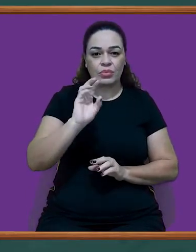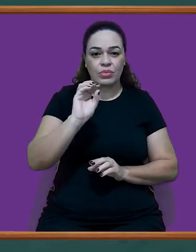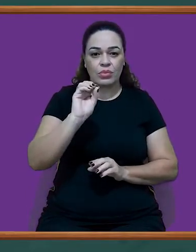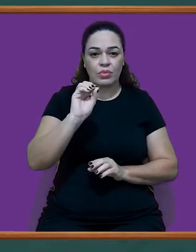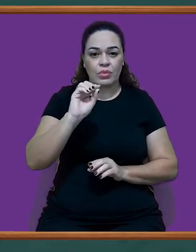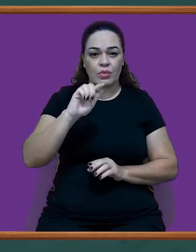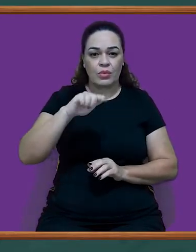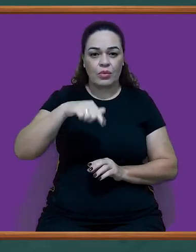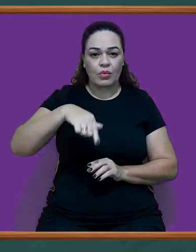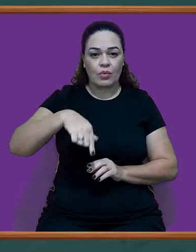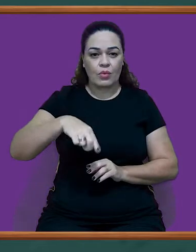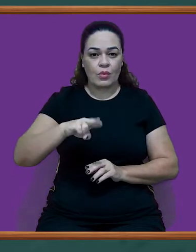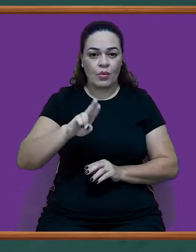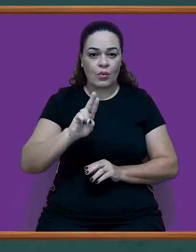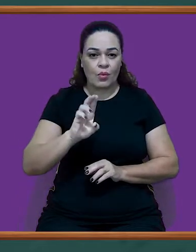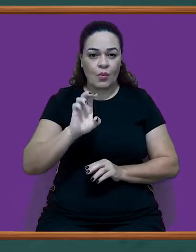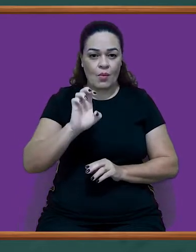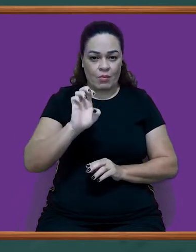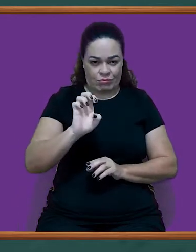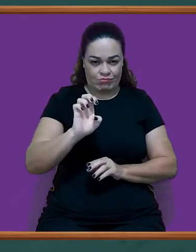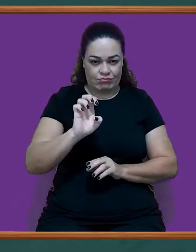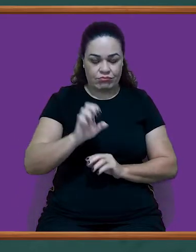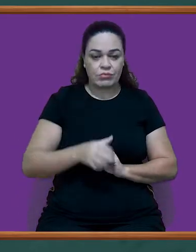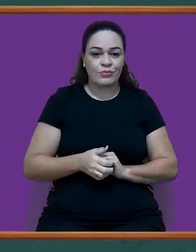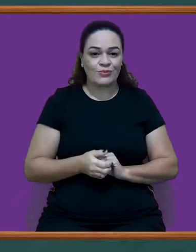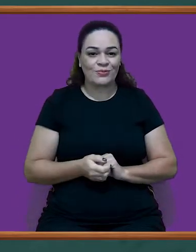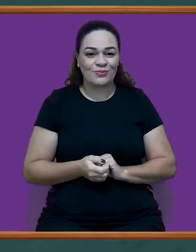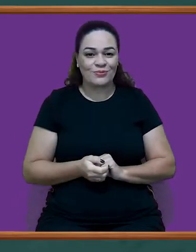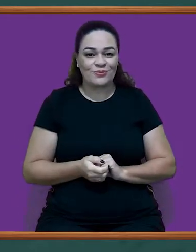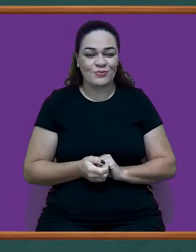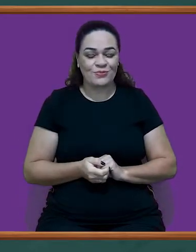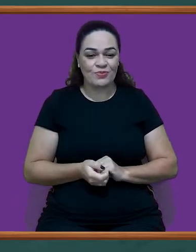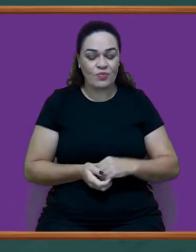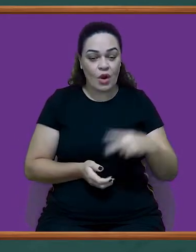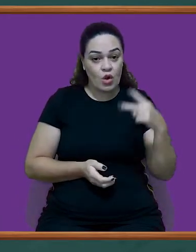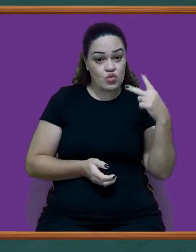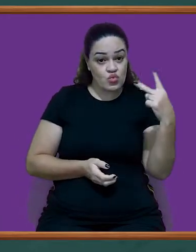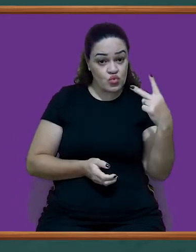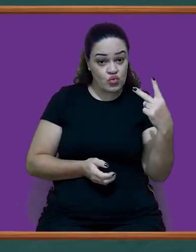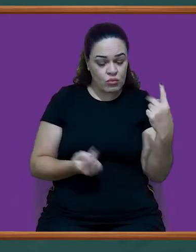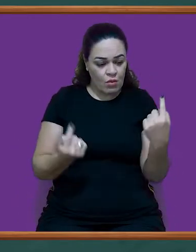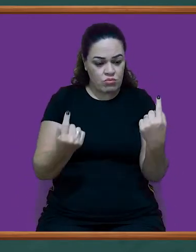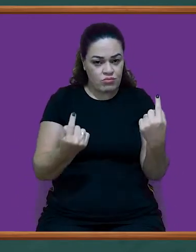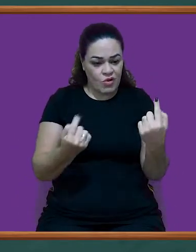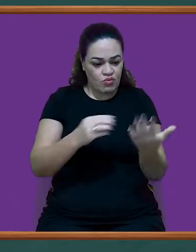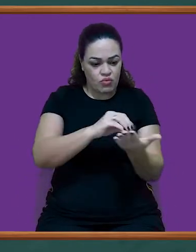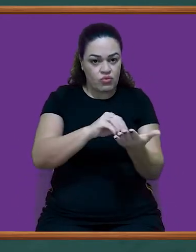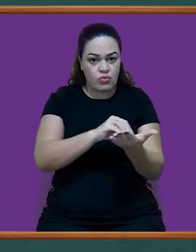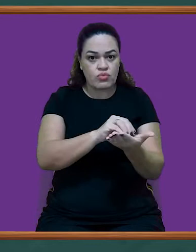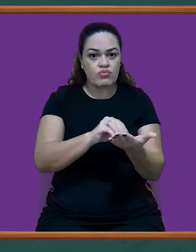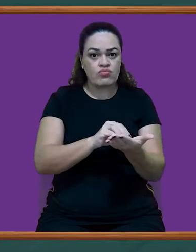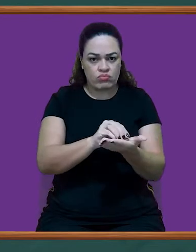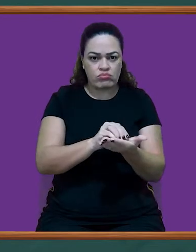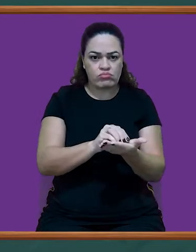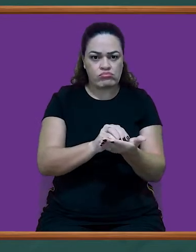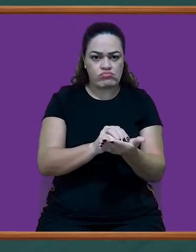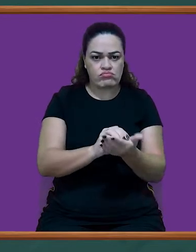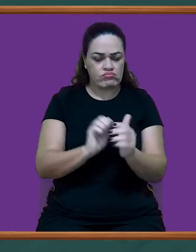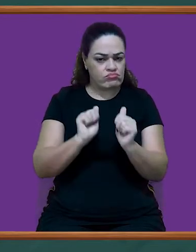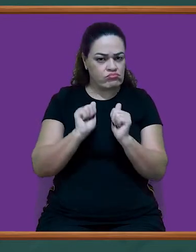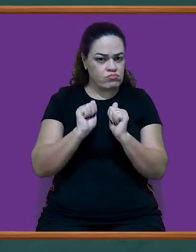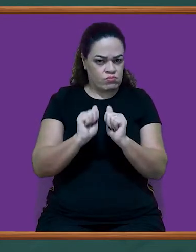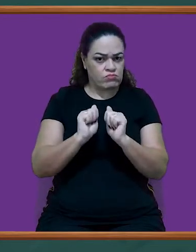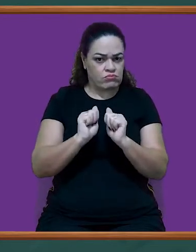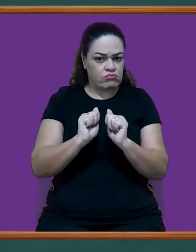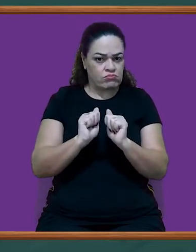este movimento ele é feito com duas peças então é o único movimento legal no xadrez em que